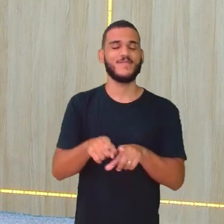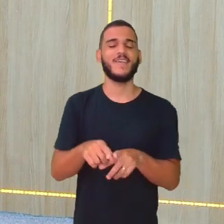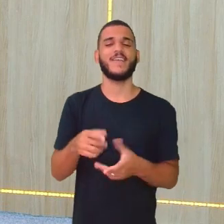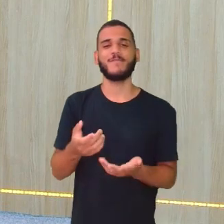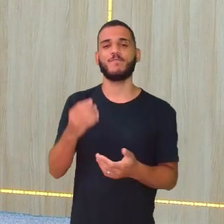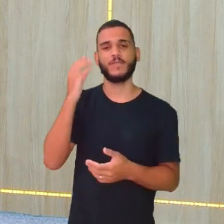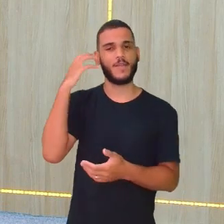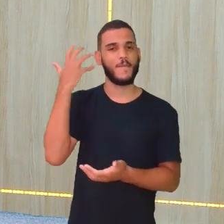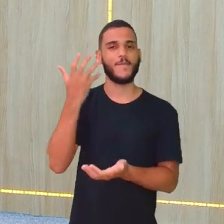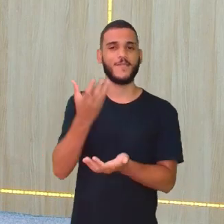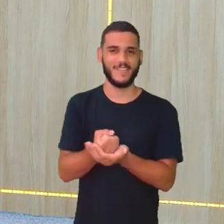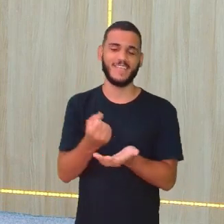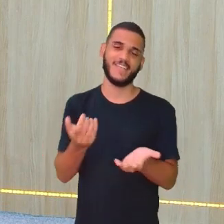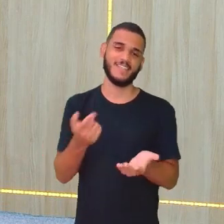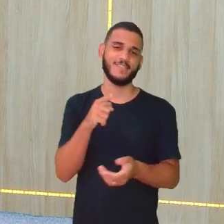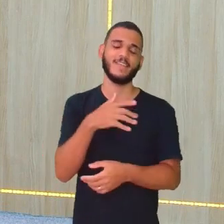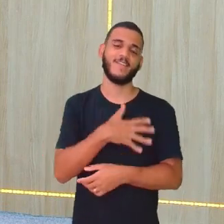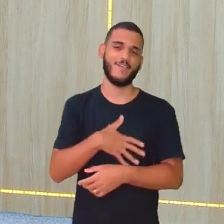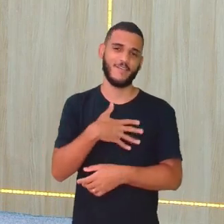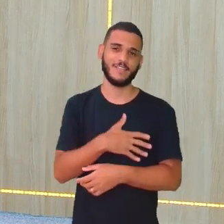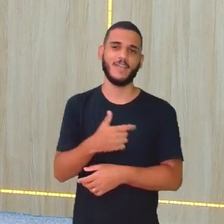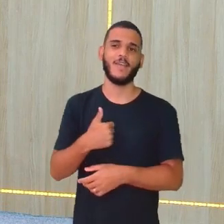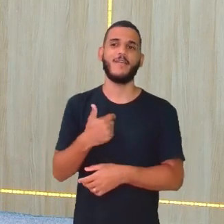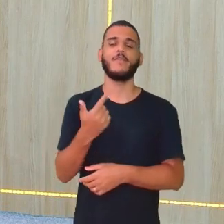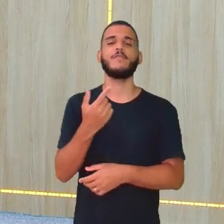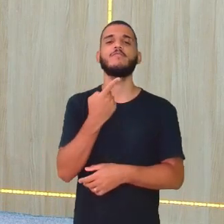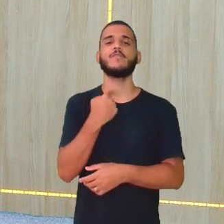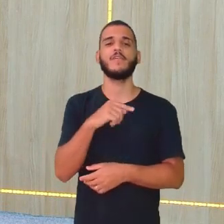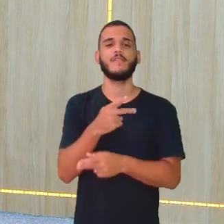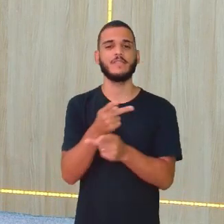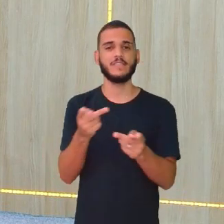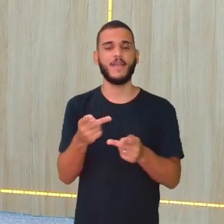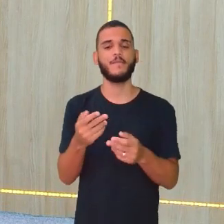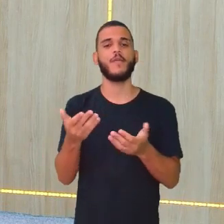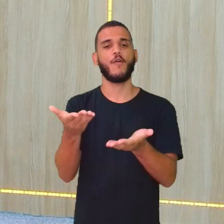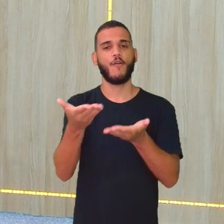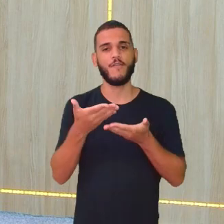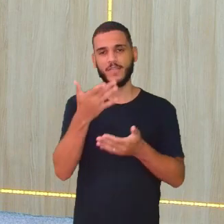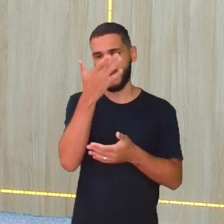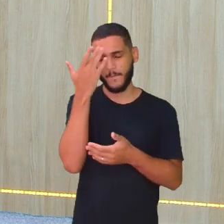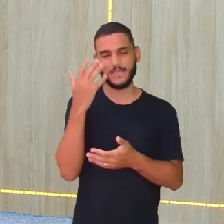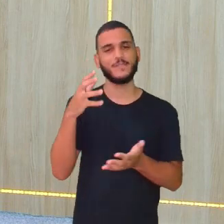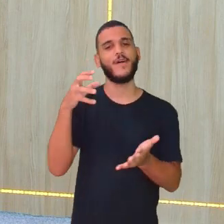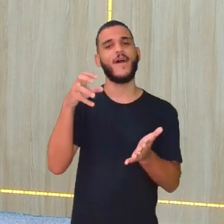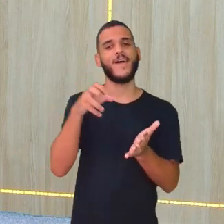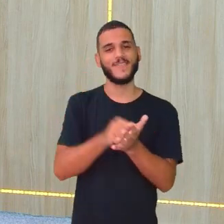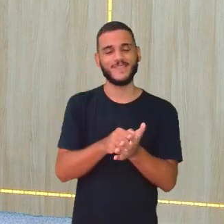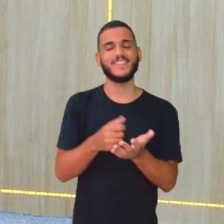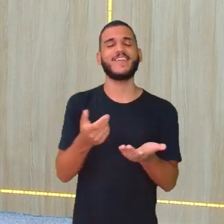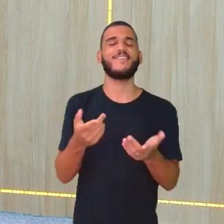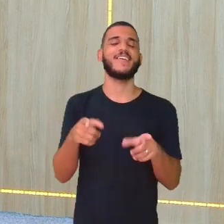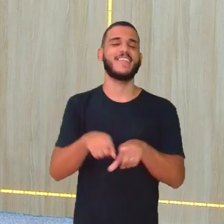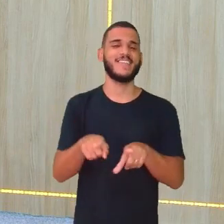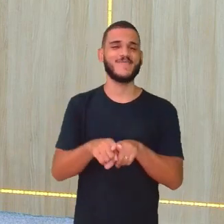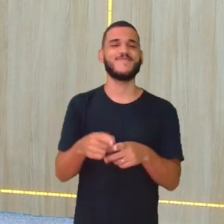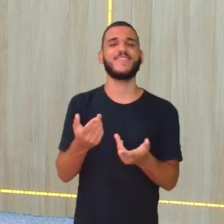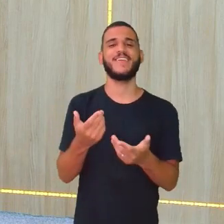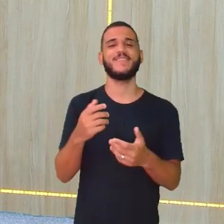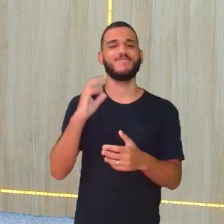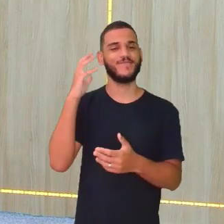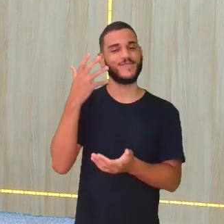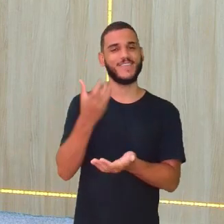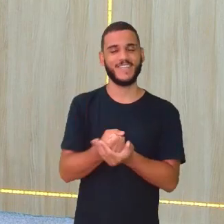episódio específico. E aí, eu queria que você fizesse, assim, uma chamada. Venha cá, se inscreva no Sertão Sem Nó, conheça o meu